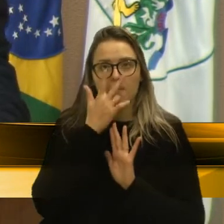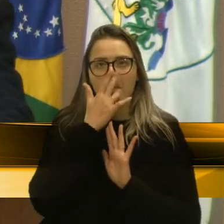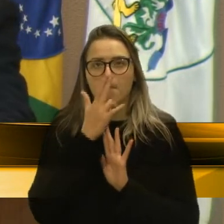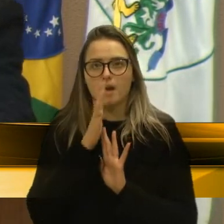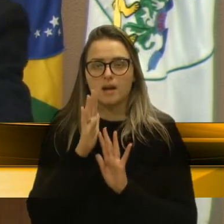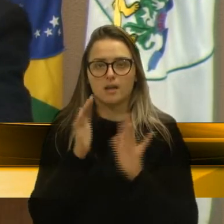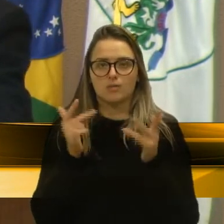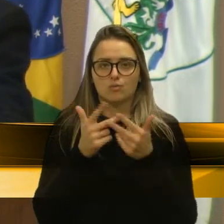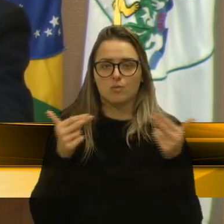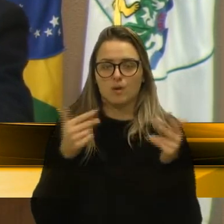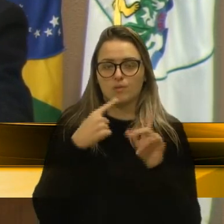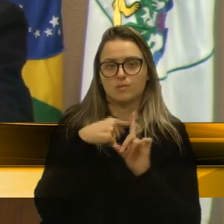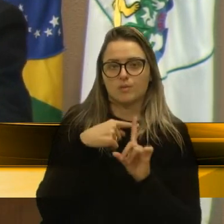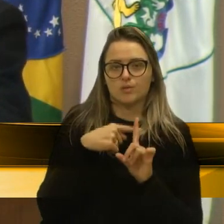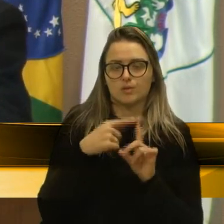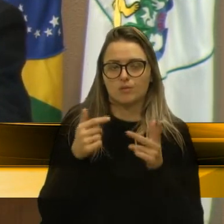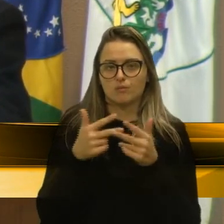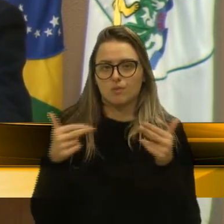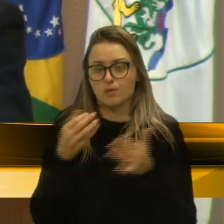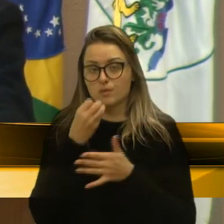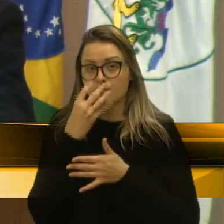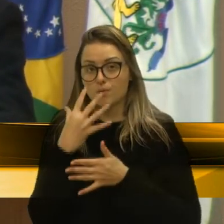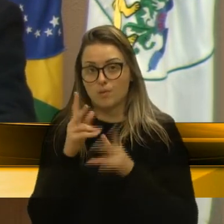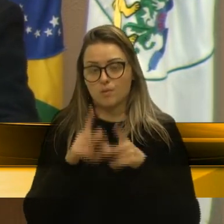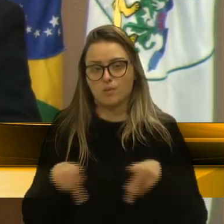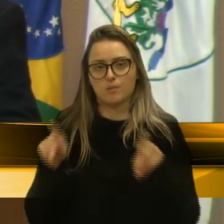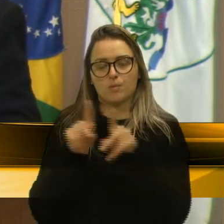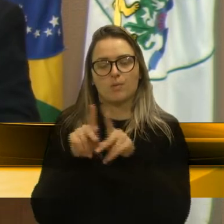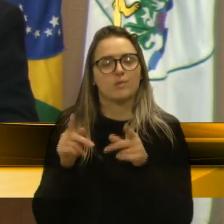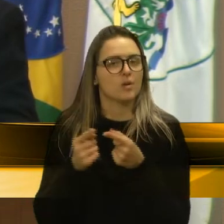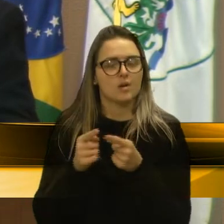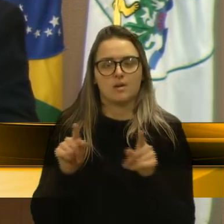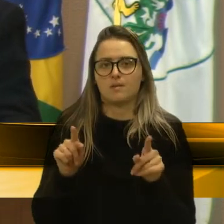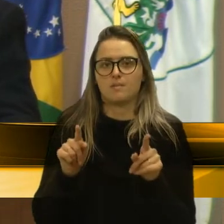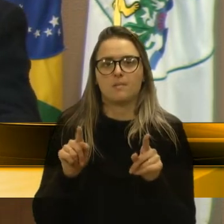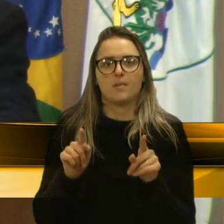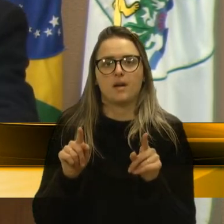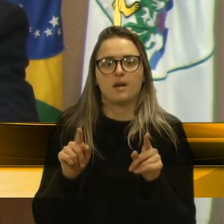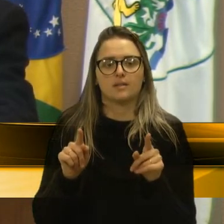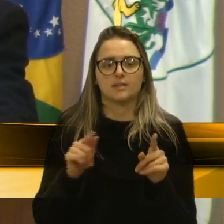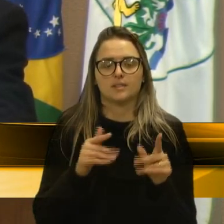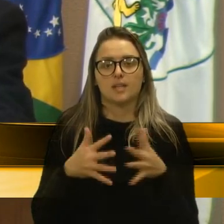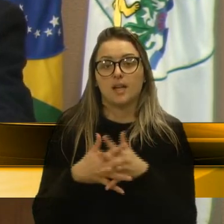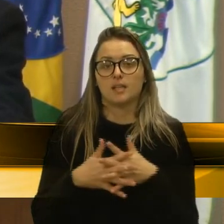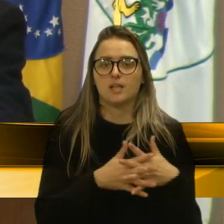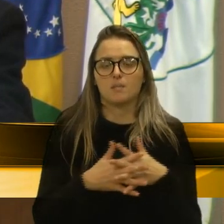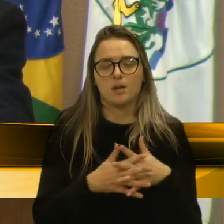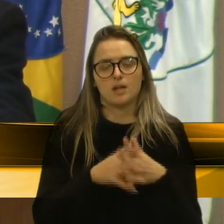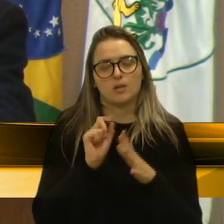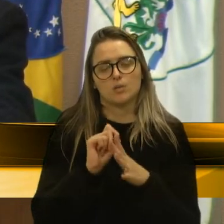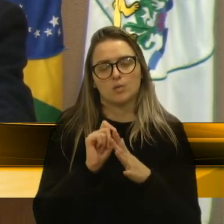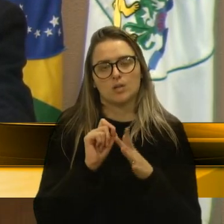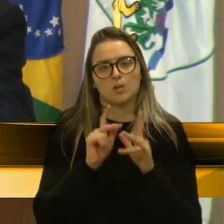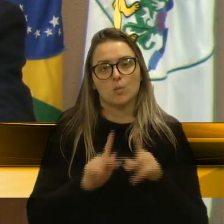ponto de vista da legislação, a tal da medida provisória da ordem econômica, né,